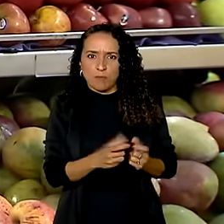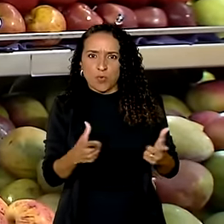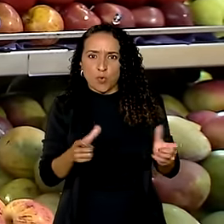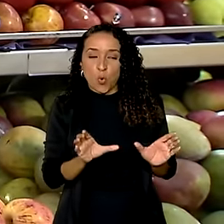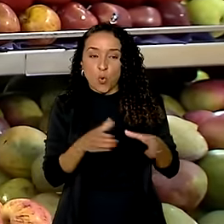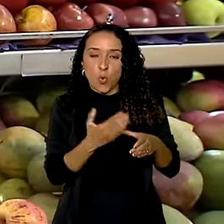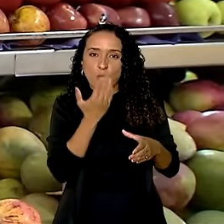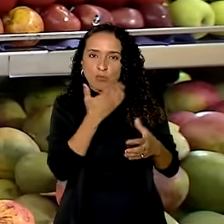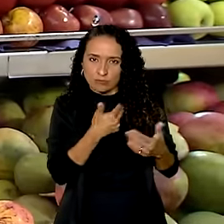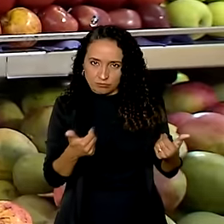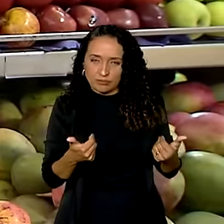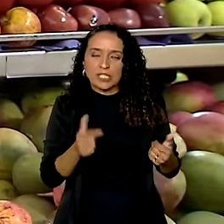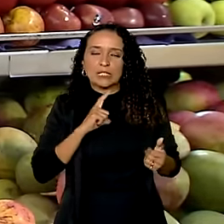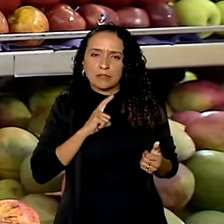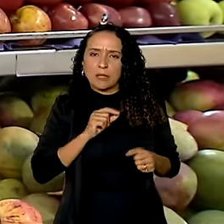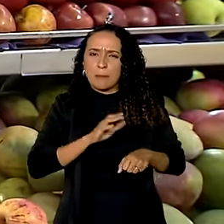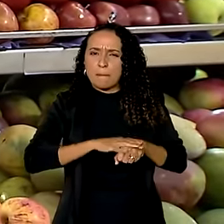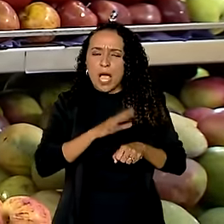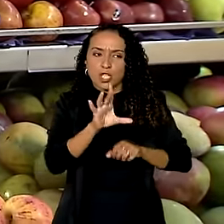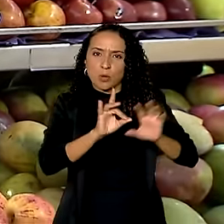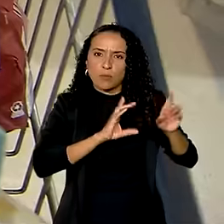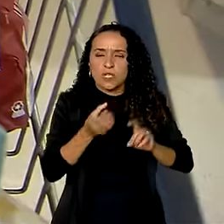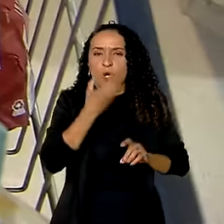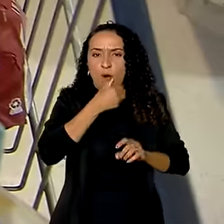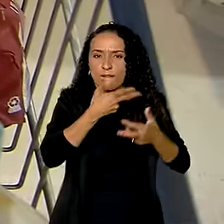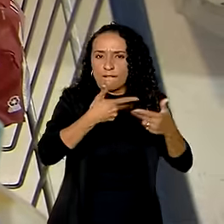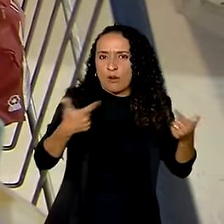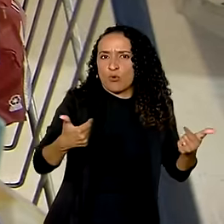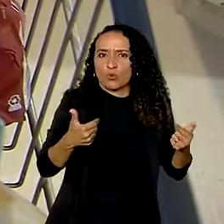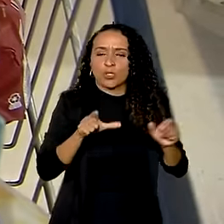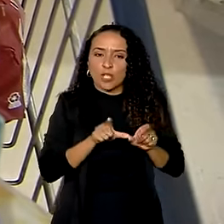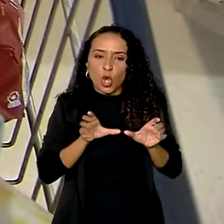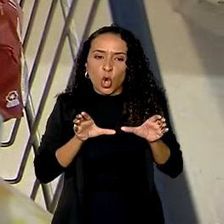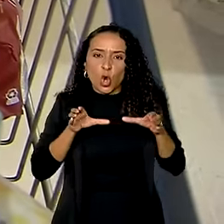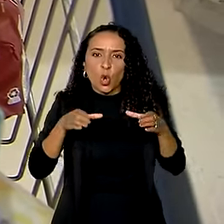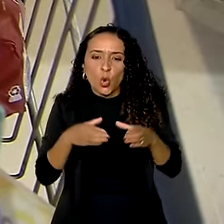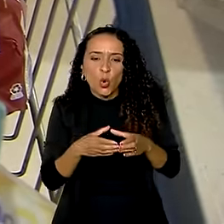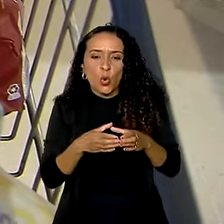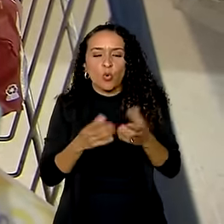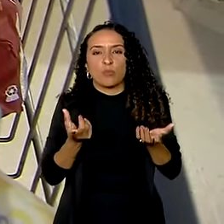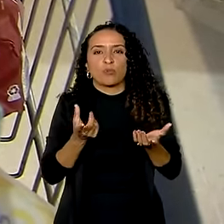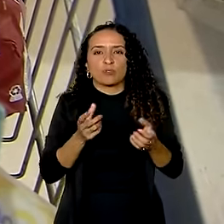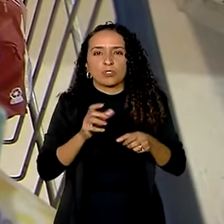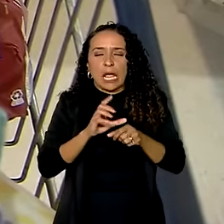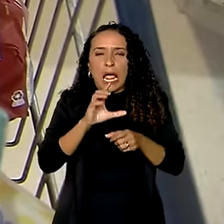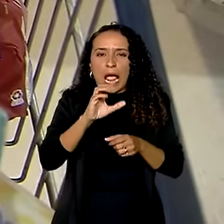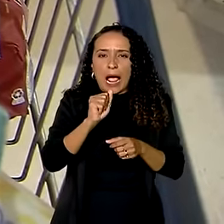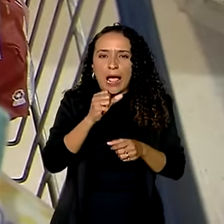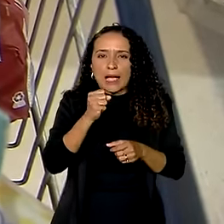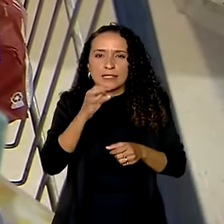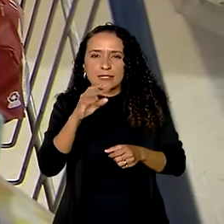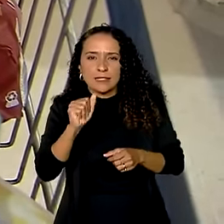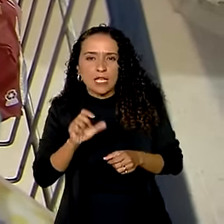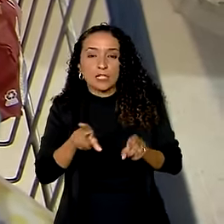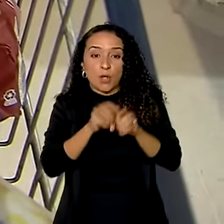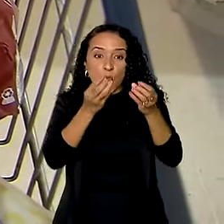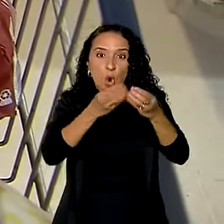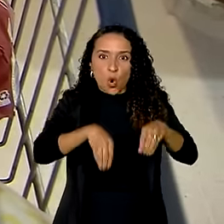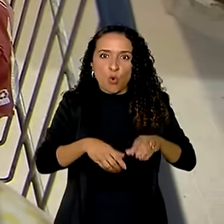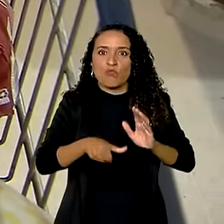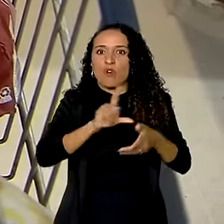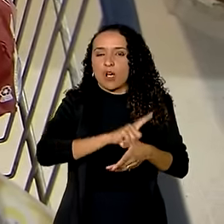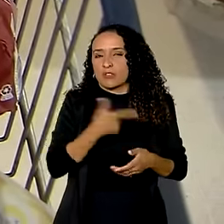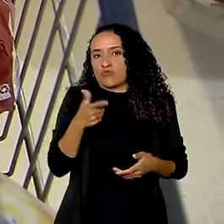grupos alimentares. Então, a gente tem mais opções de frutas, tem o grupo das oleaginosas, que são as castanhas, e os ovos, que antes não eram